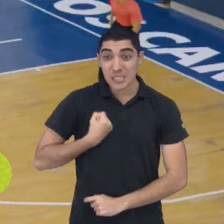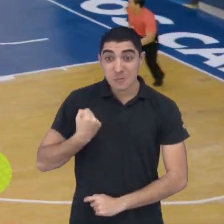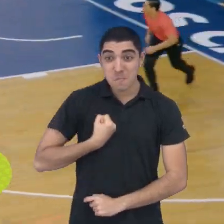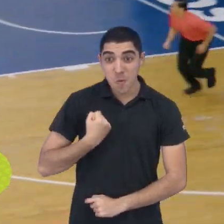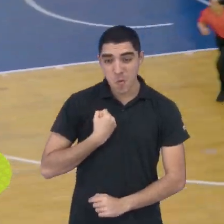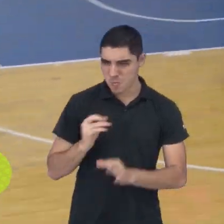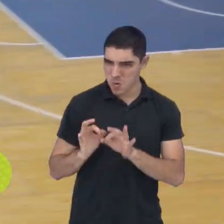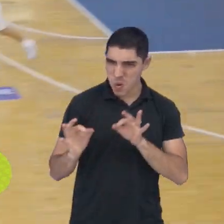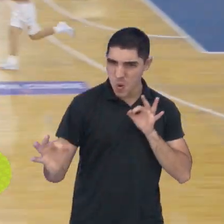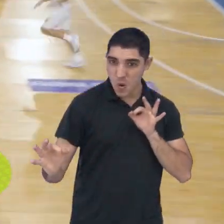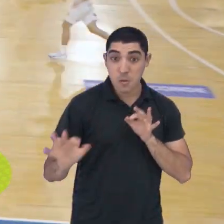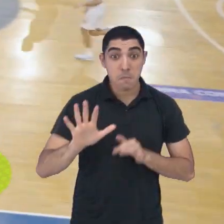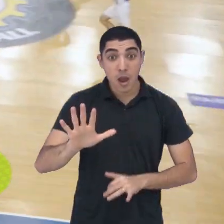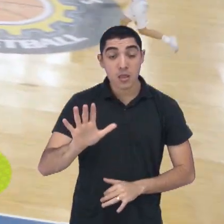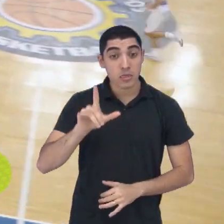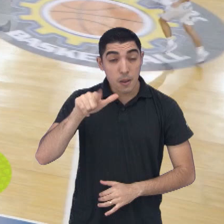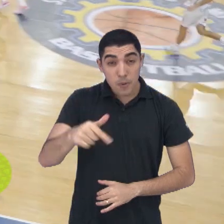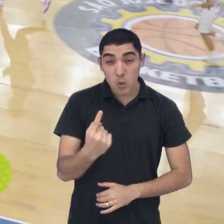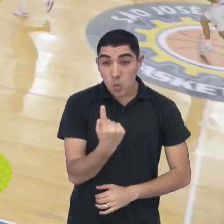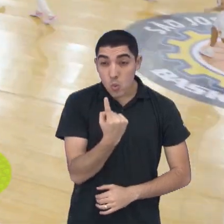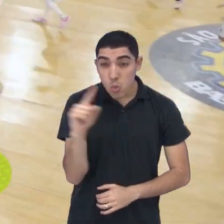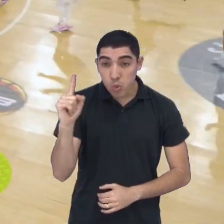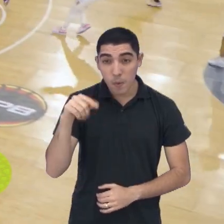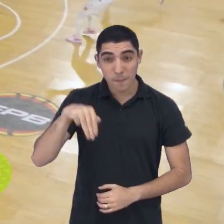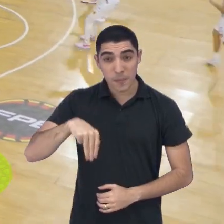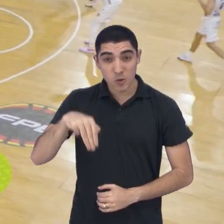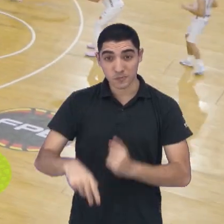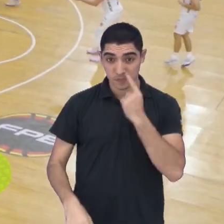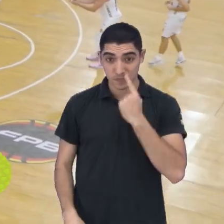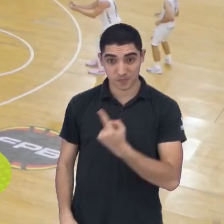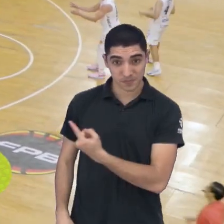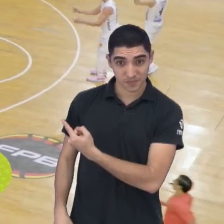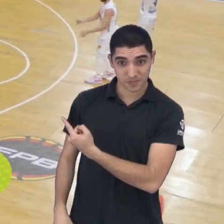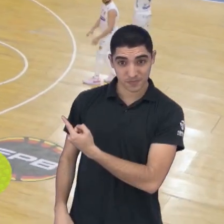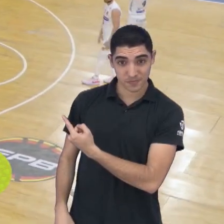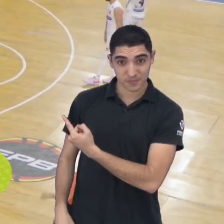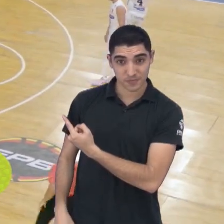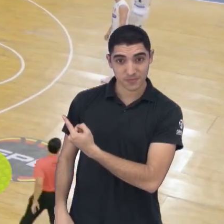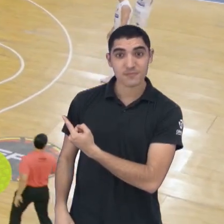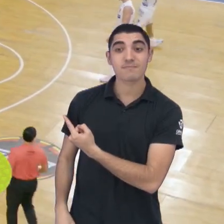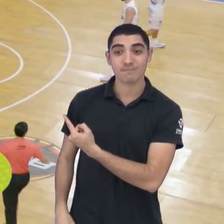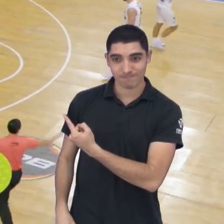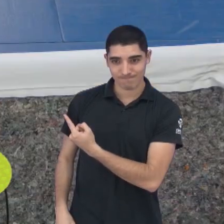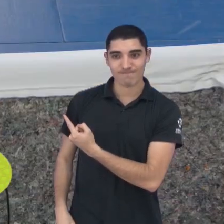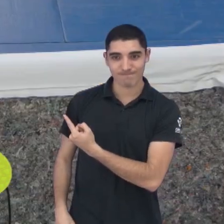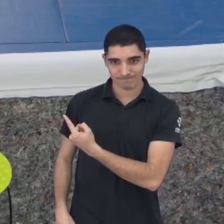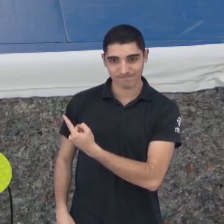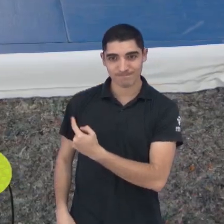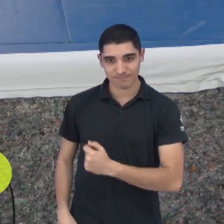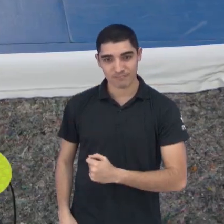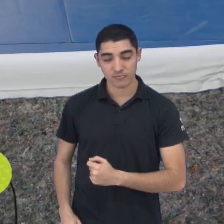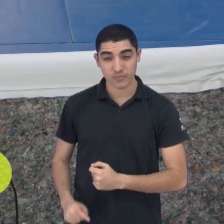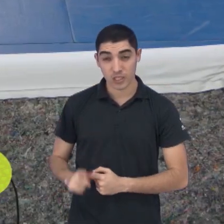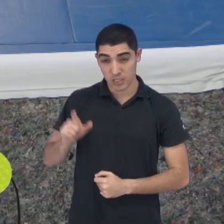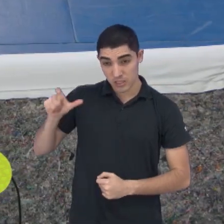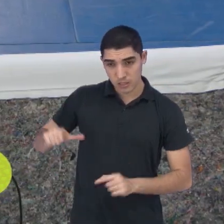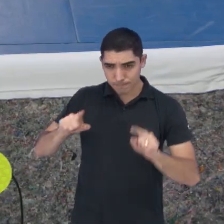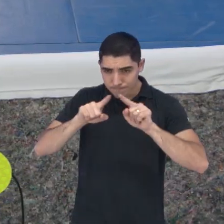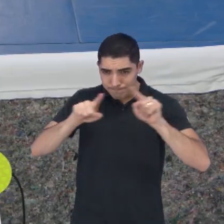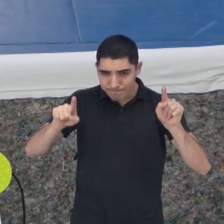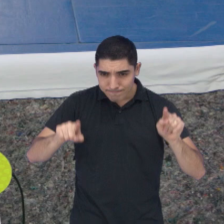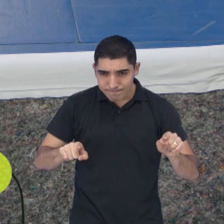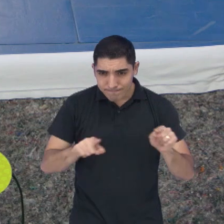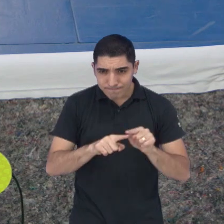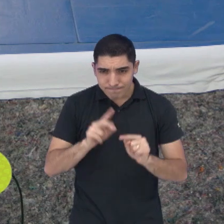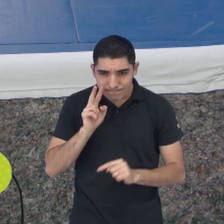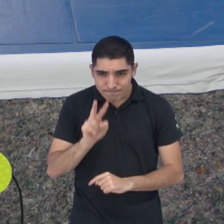Só que a emoção ficou para o minuto final. Franco Vieta foi para a bandeja e sofreu falta. Depois do videocheck,